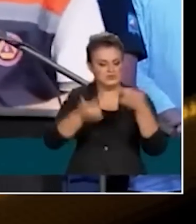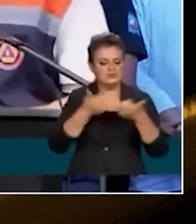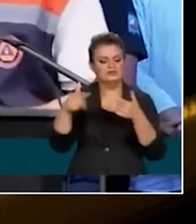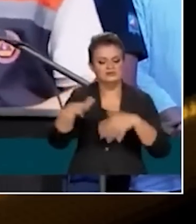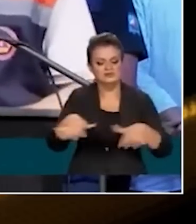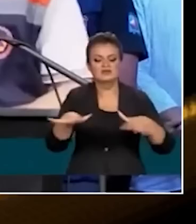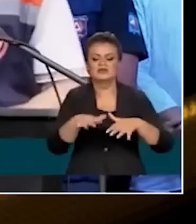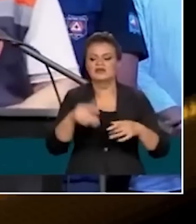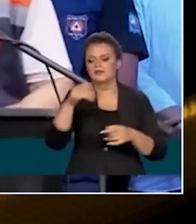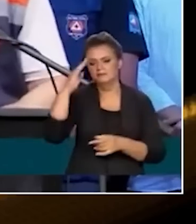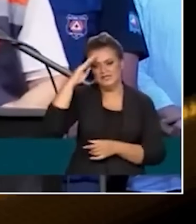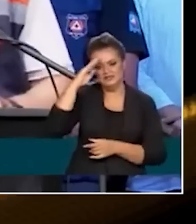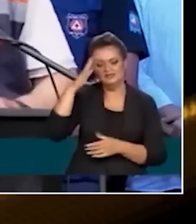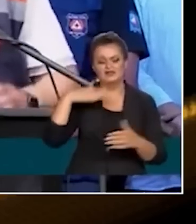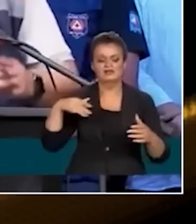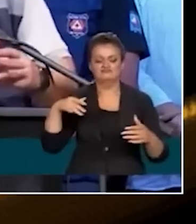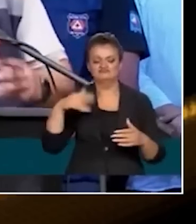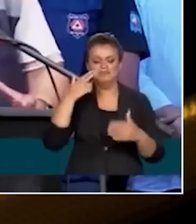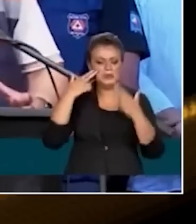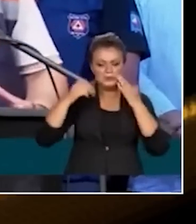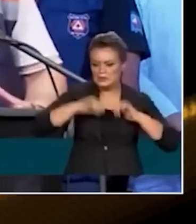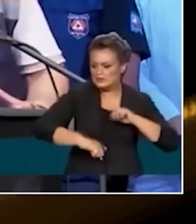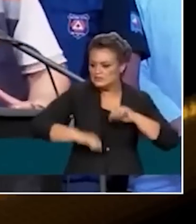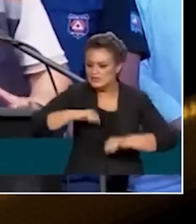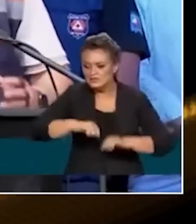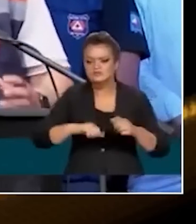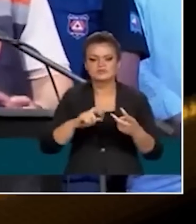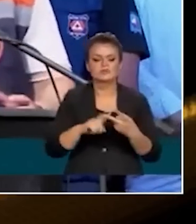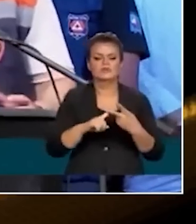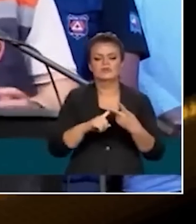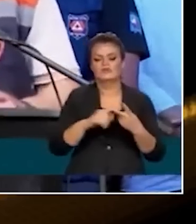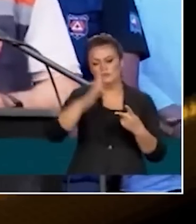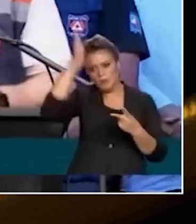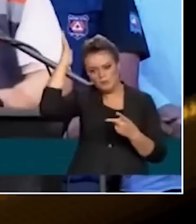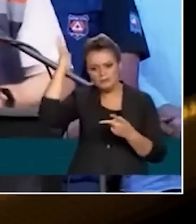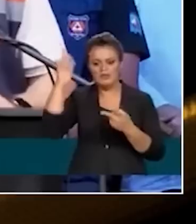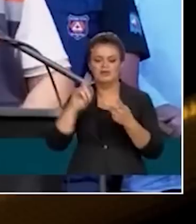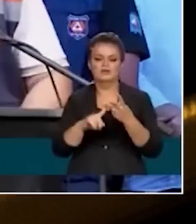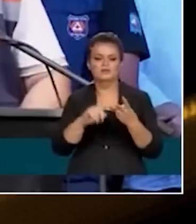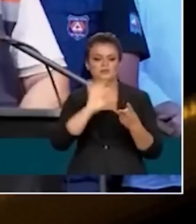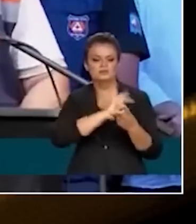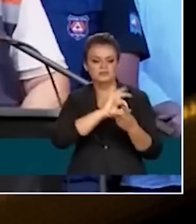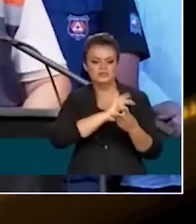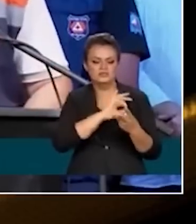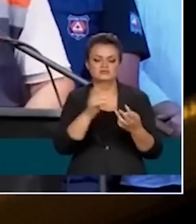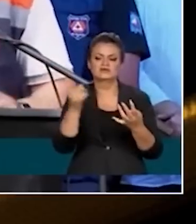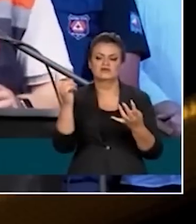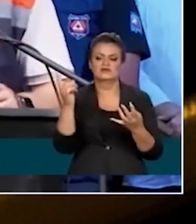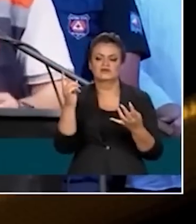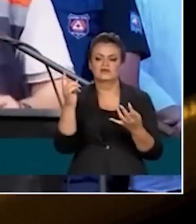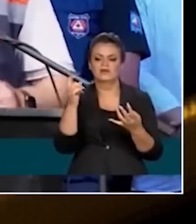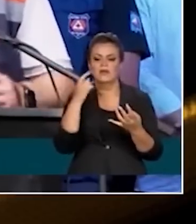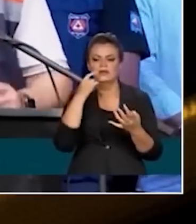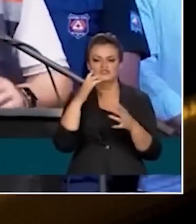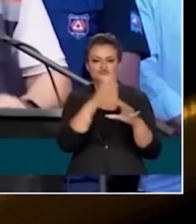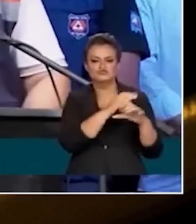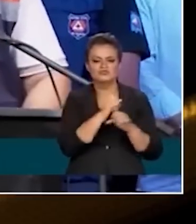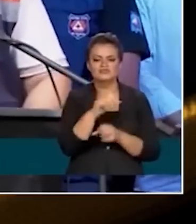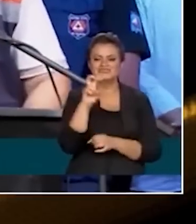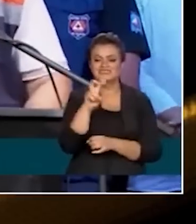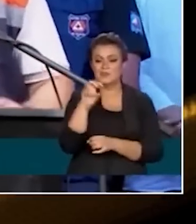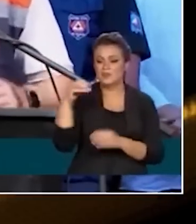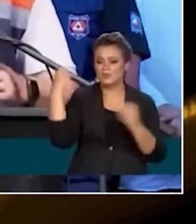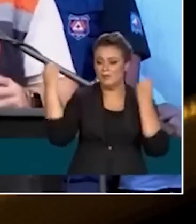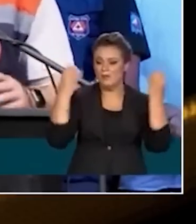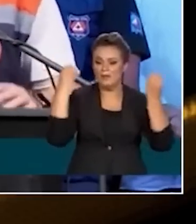distritos nenhum Paulista tá há mais de 10 km do asfalto Só